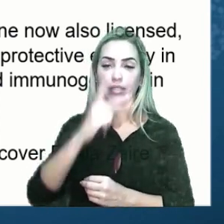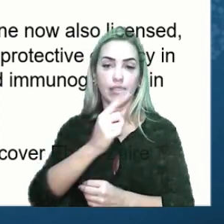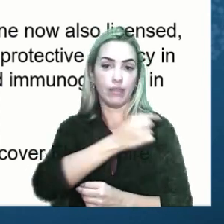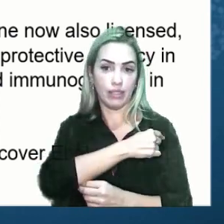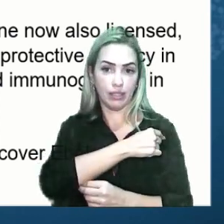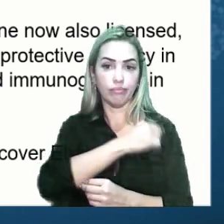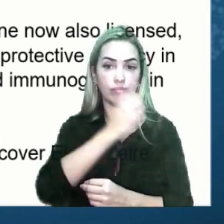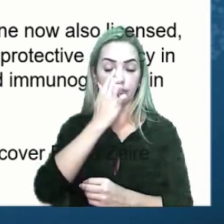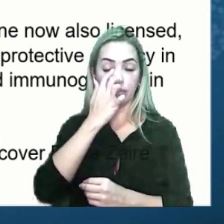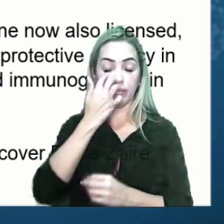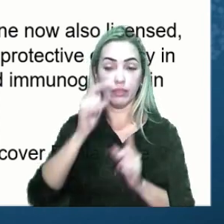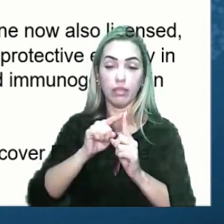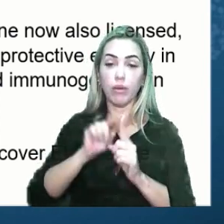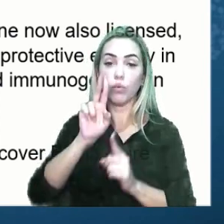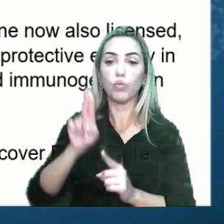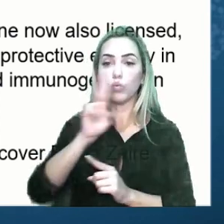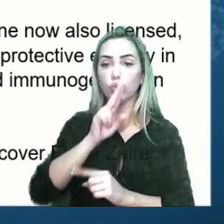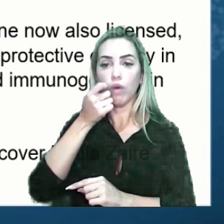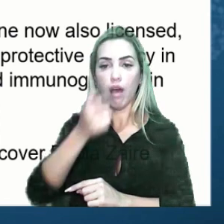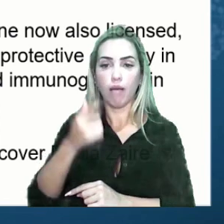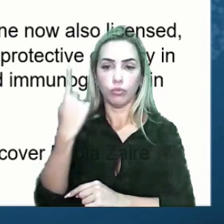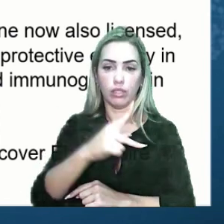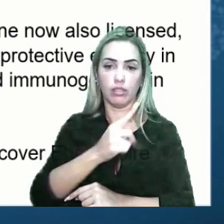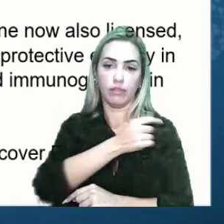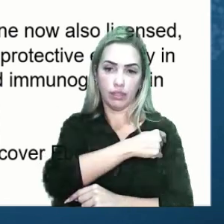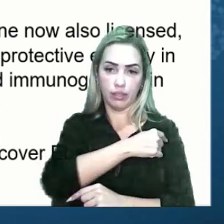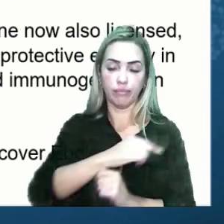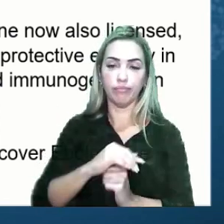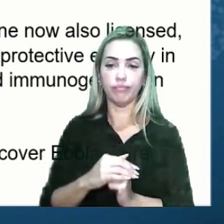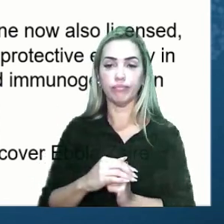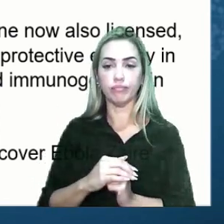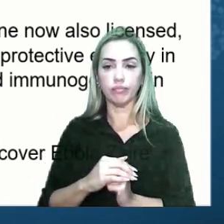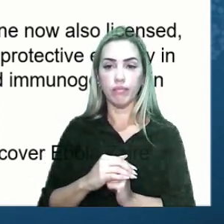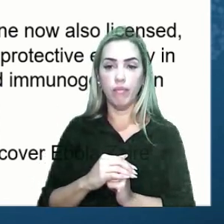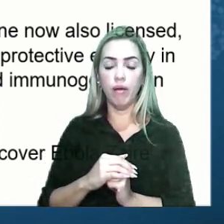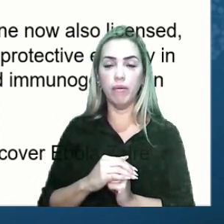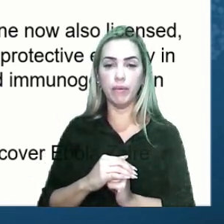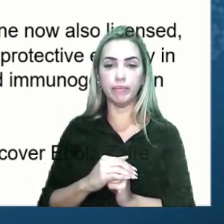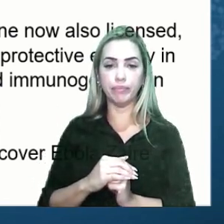esse emprego rápido da vacina e o uso rápido dessa vacina. E